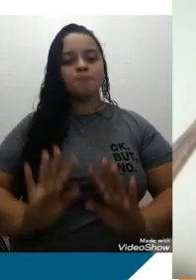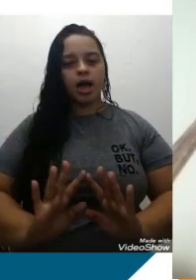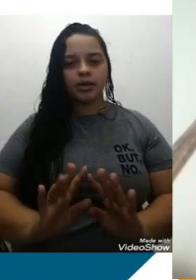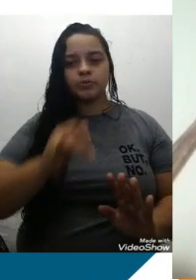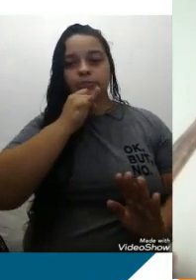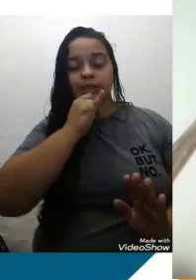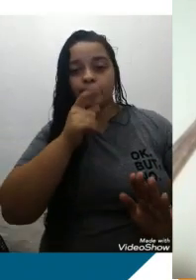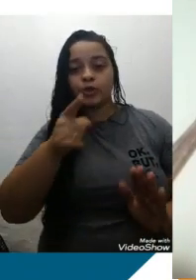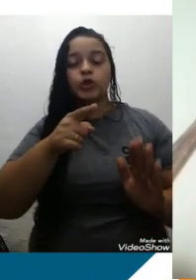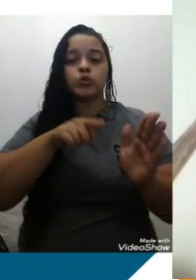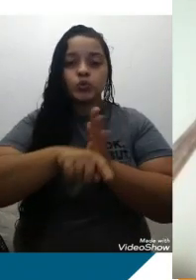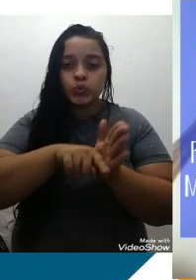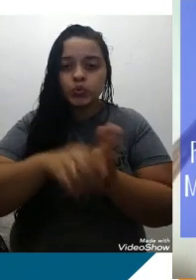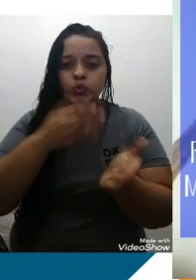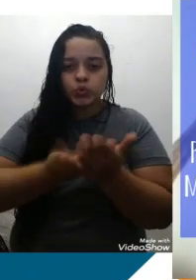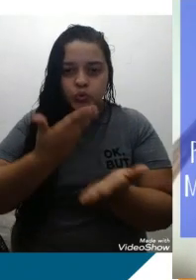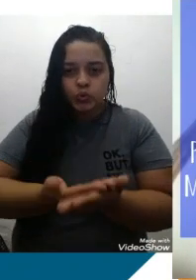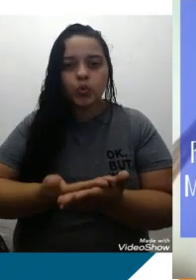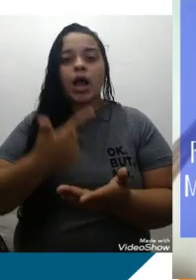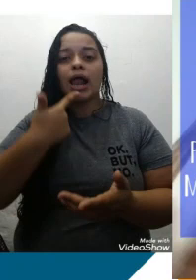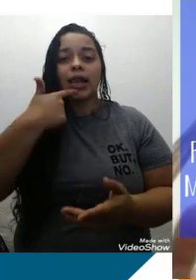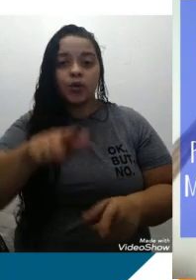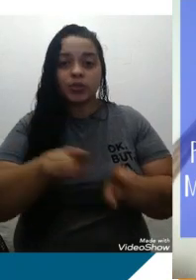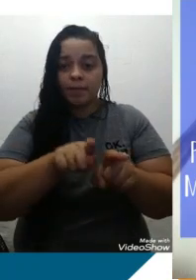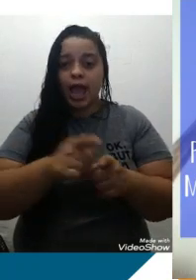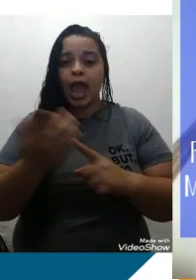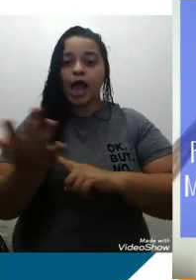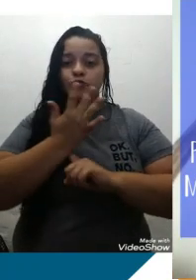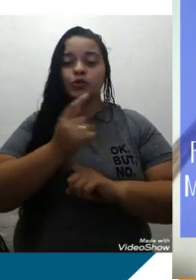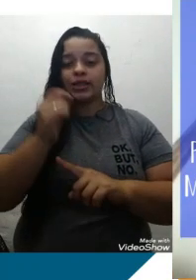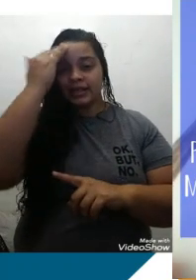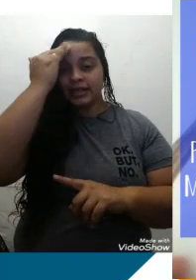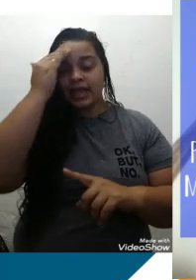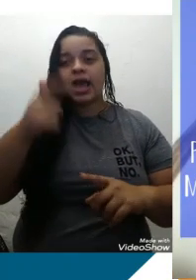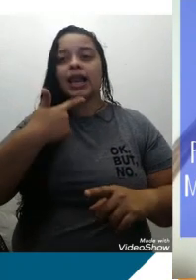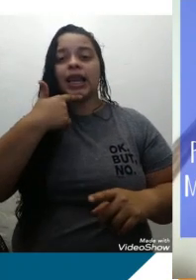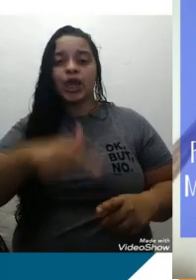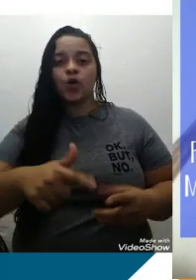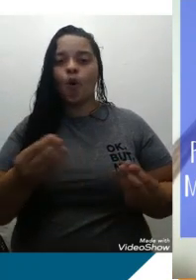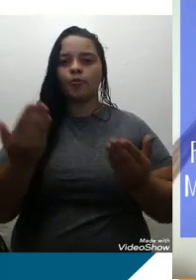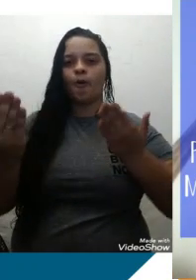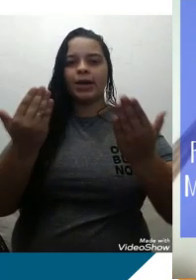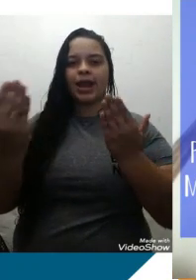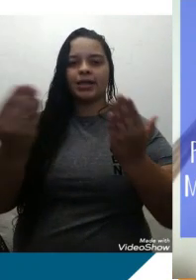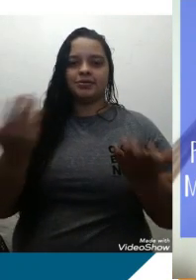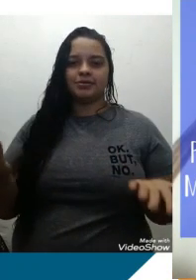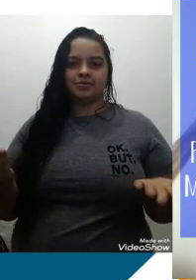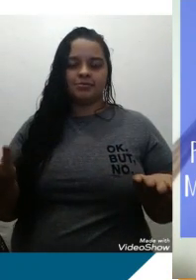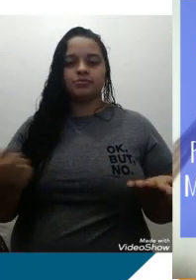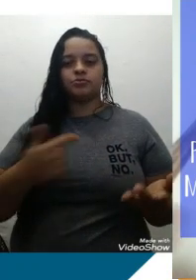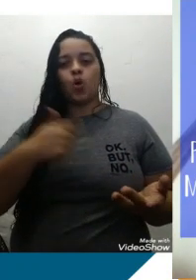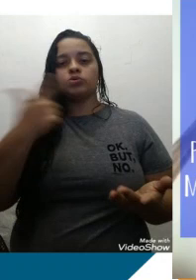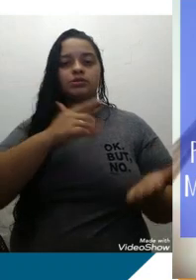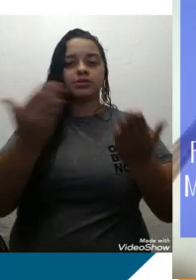é analisar as línguas indígenas que são faladas no Brasil e na América do Sul de maneira geral, em perspectiva comparada. Então, analisando